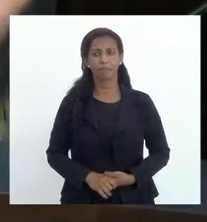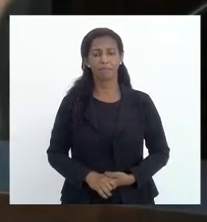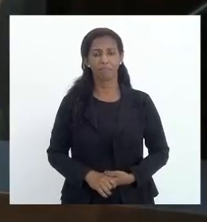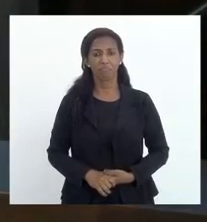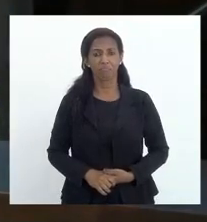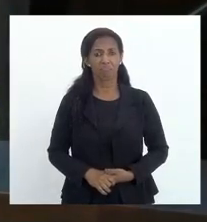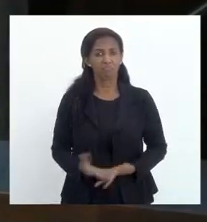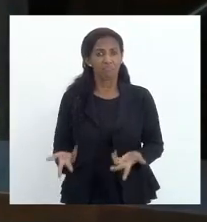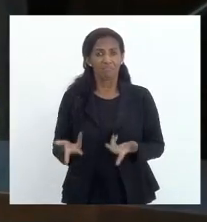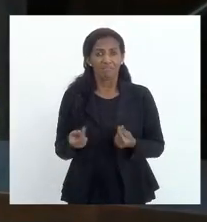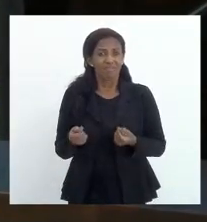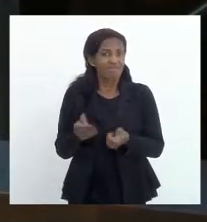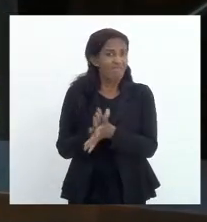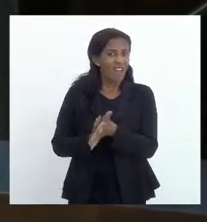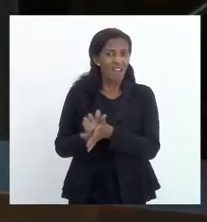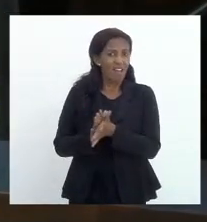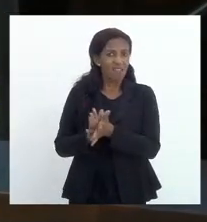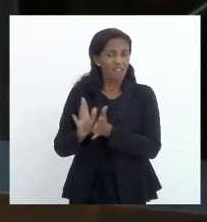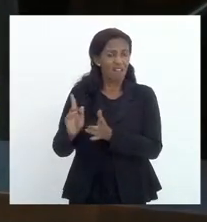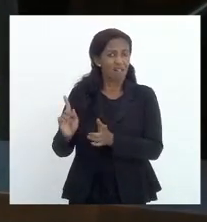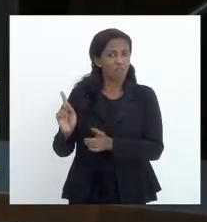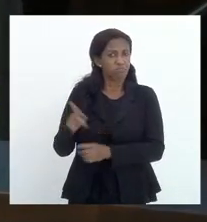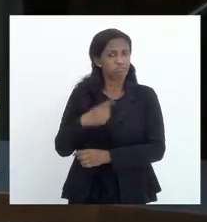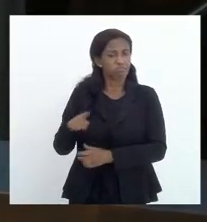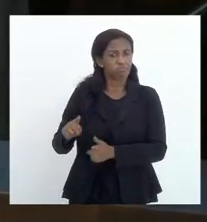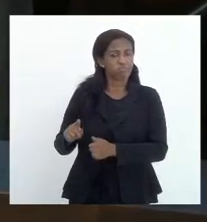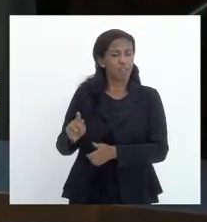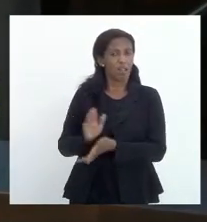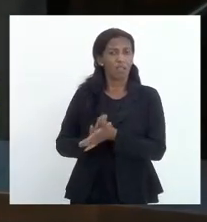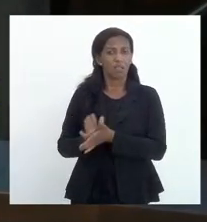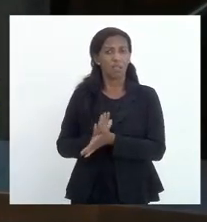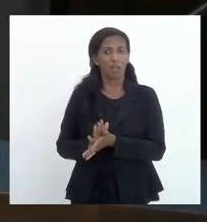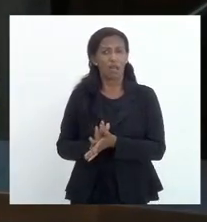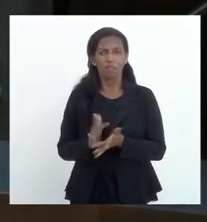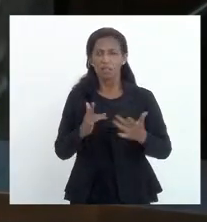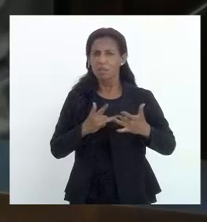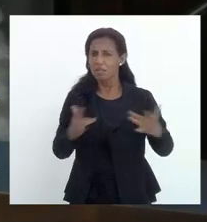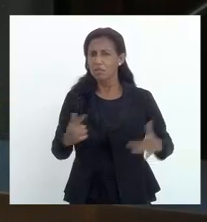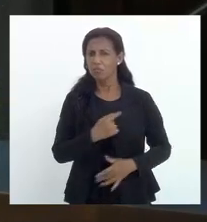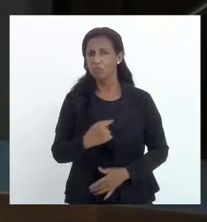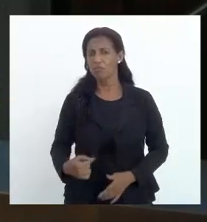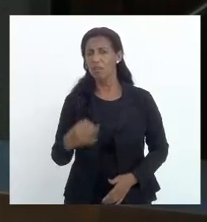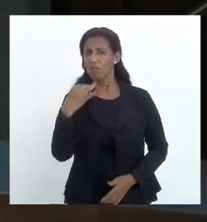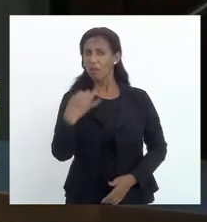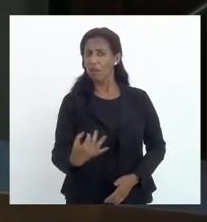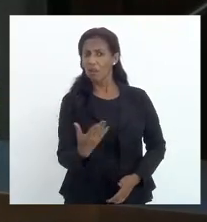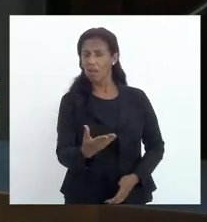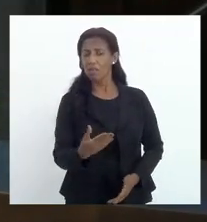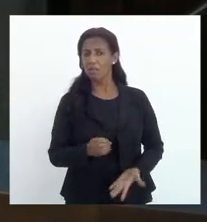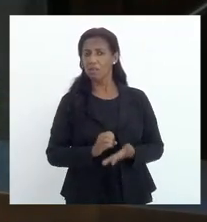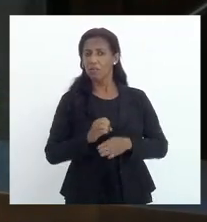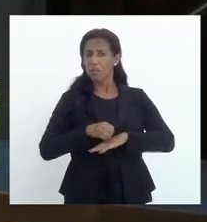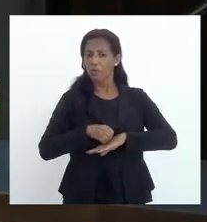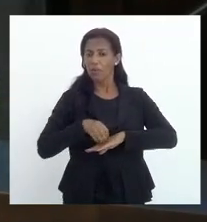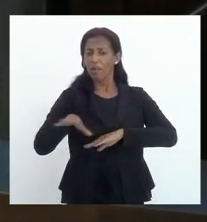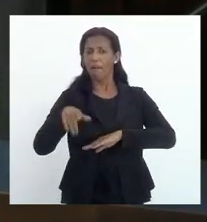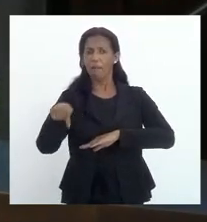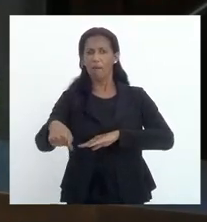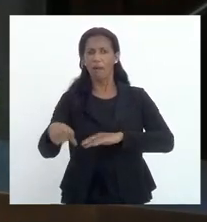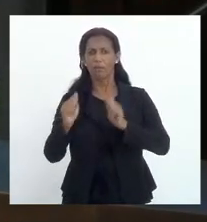Nos impede, nada nos impede. E a sensibilidade do governador foi exatamente essa. O que foi encaminhado a esta